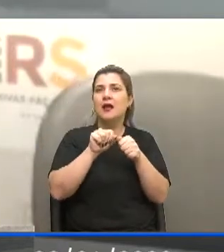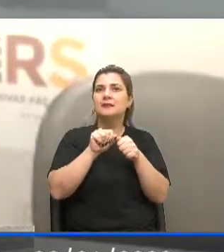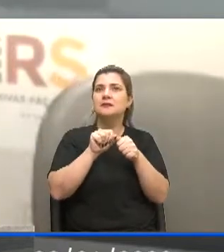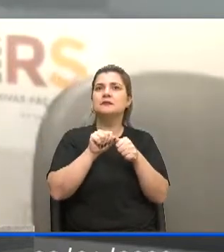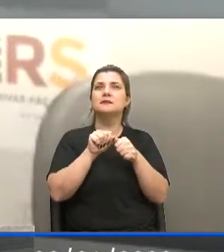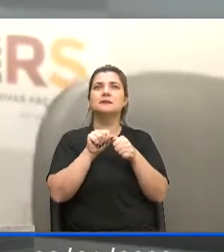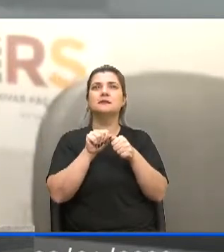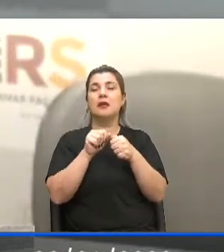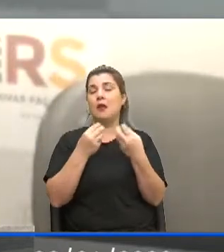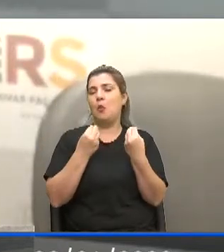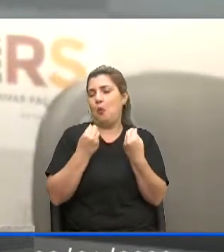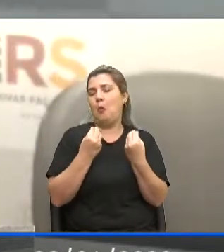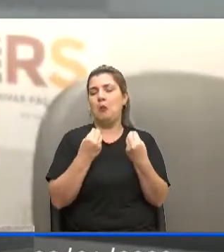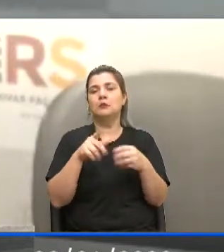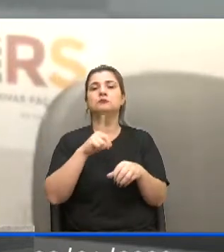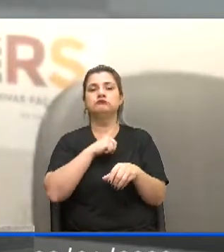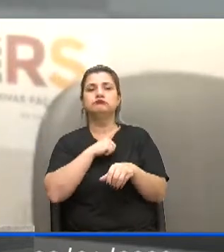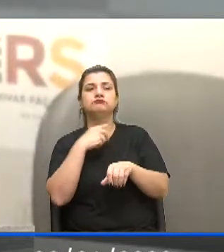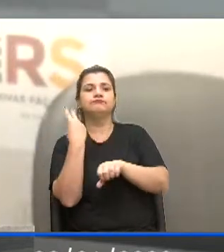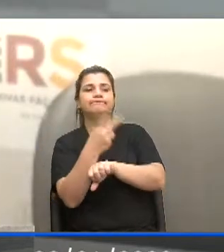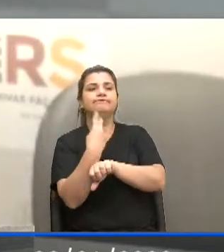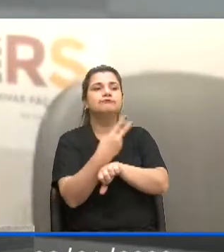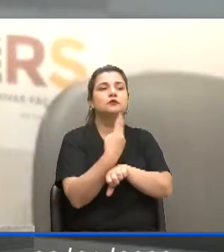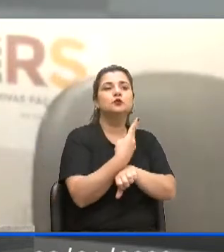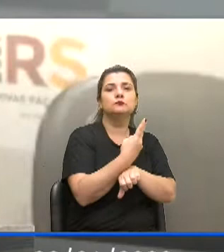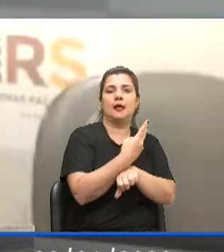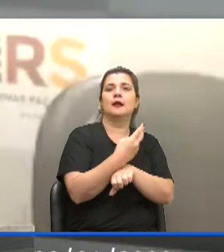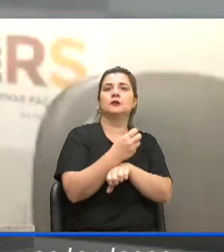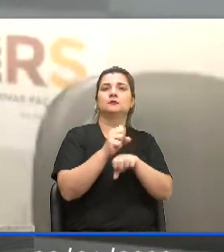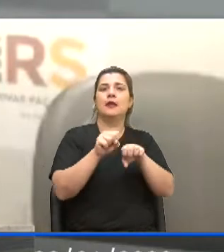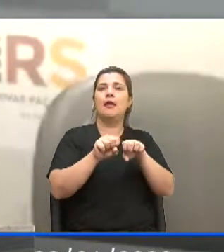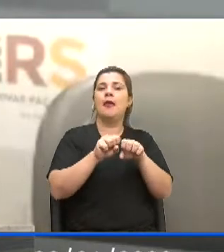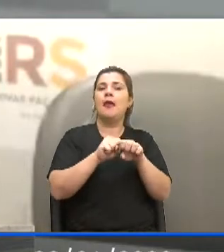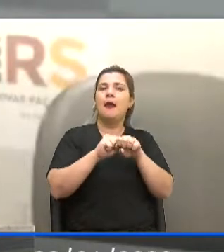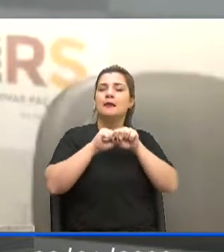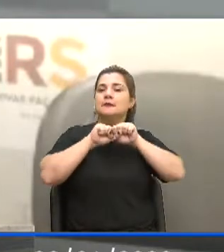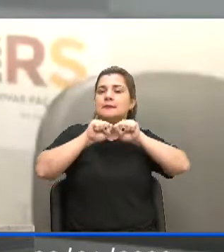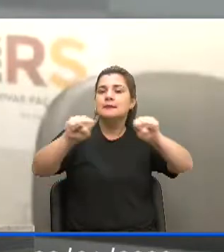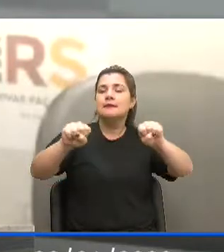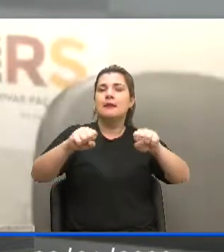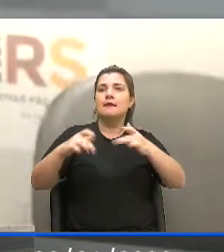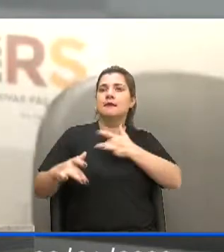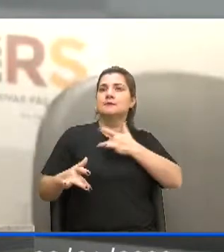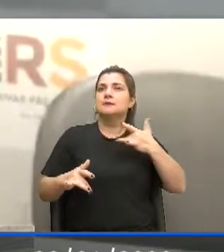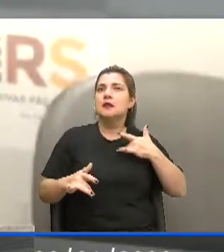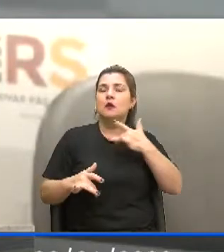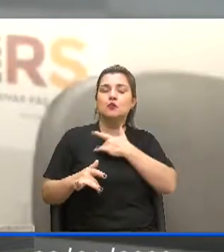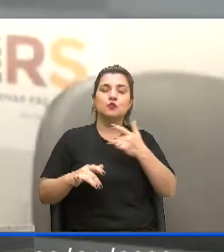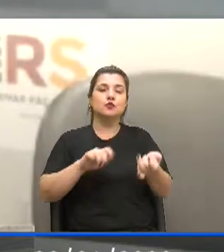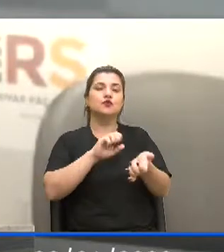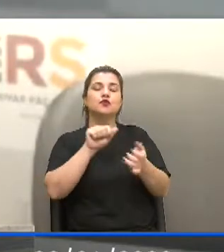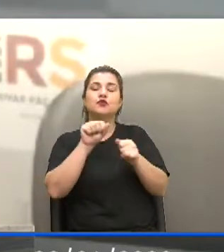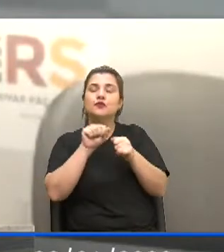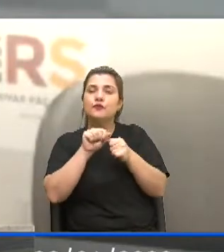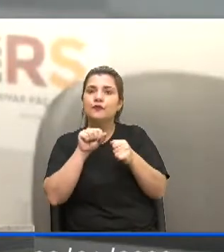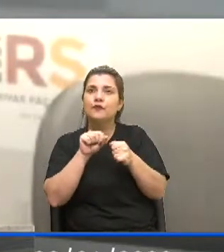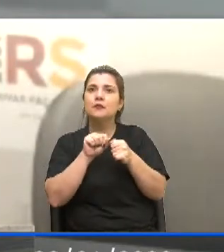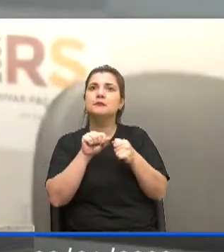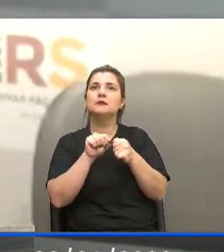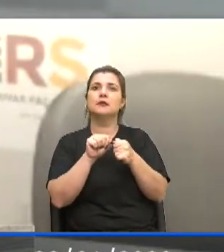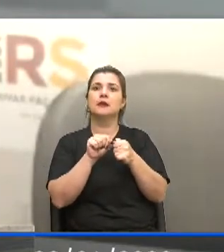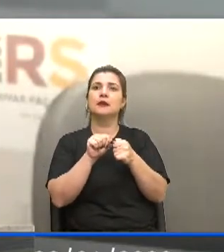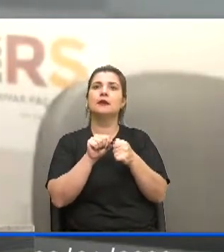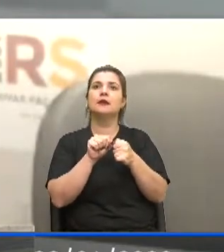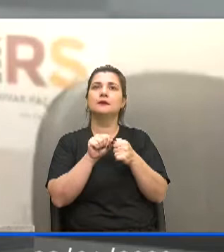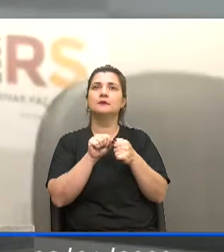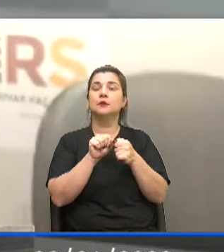como a gente tem buscado na Secretaria de Saúde, fazer algumas normatizações para outros campos de atividade, do ponto